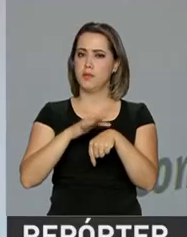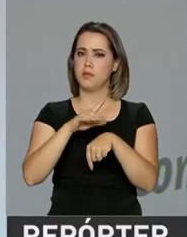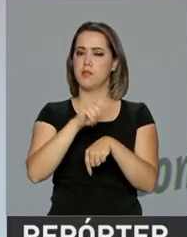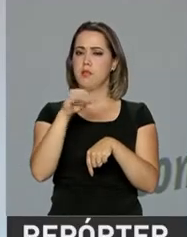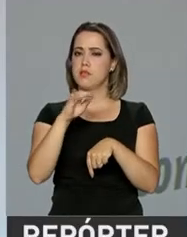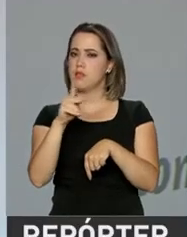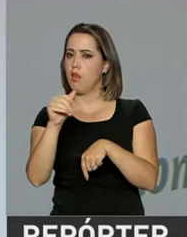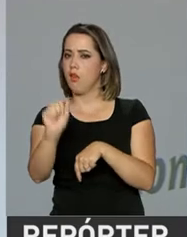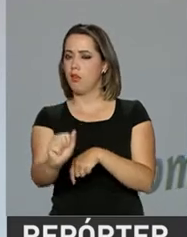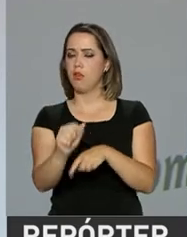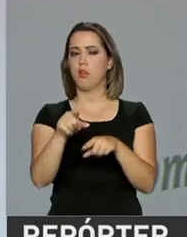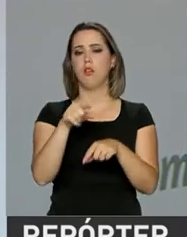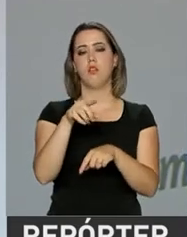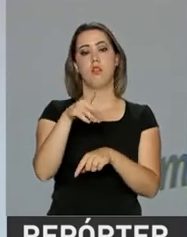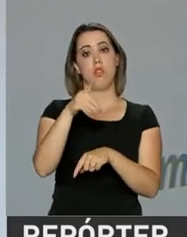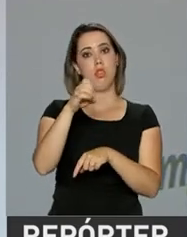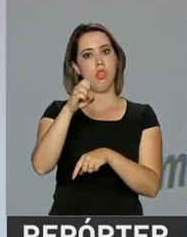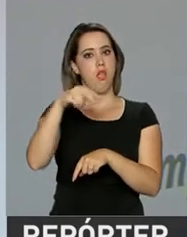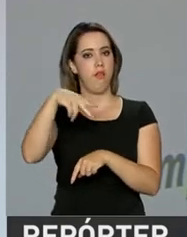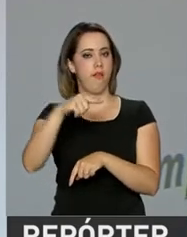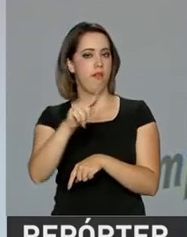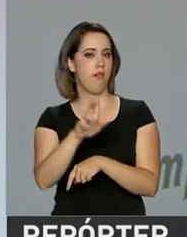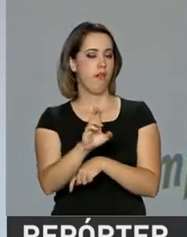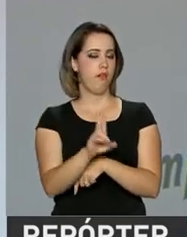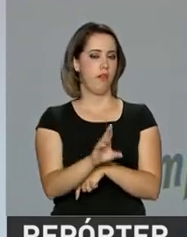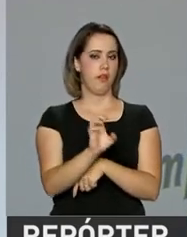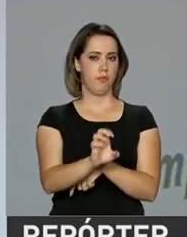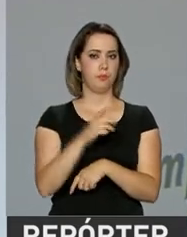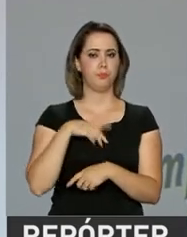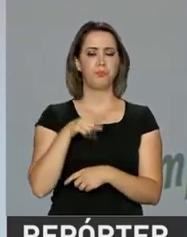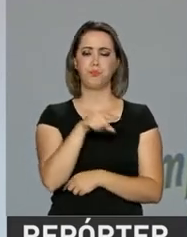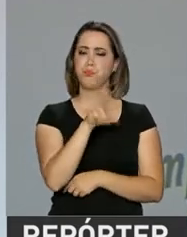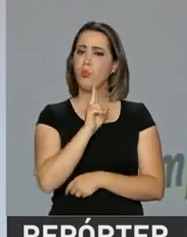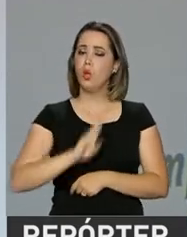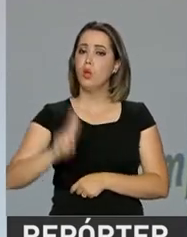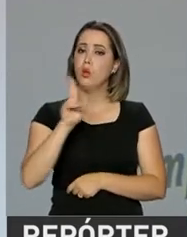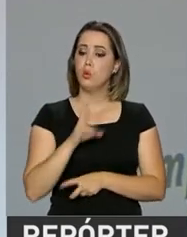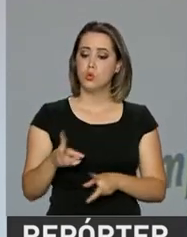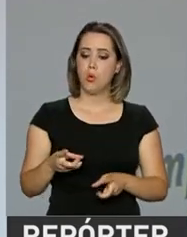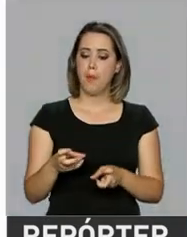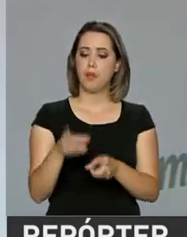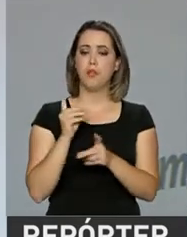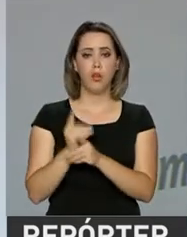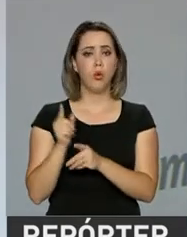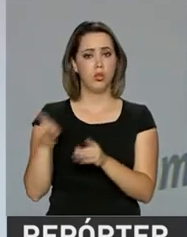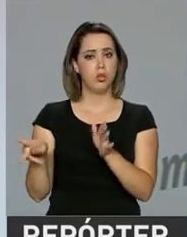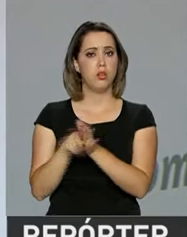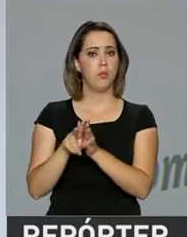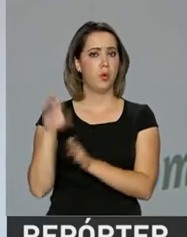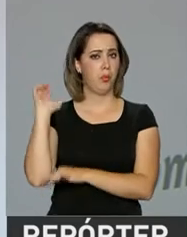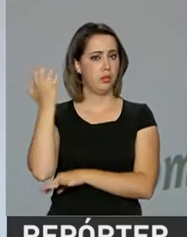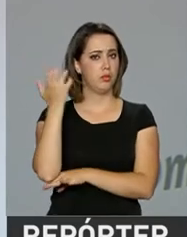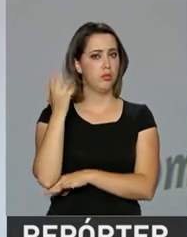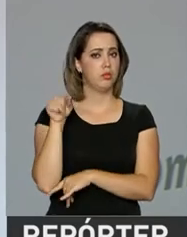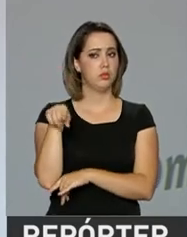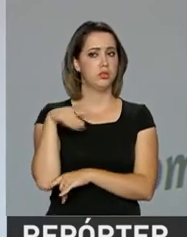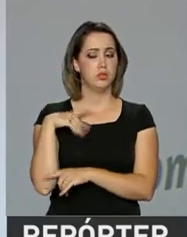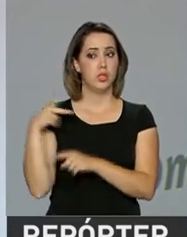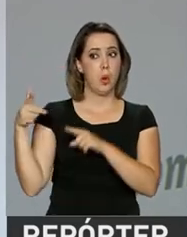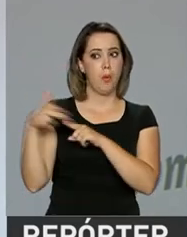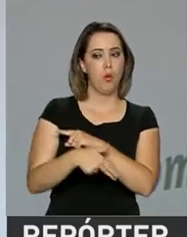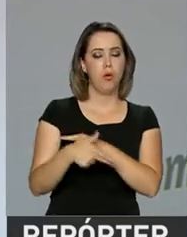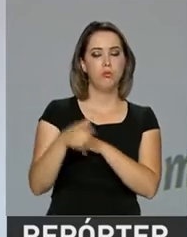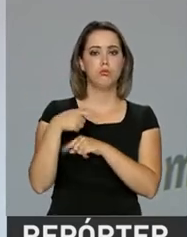O projeto Eliminar a Dengue usa uma bactéria naturalmente encontrada na natureza. O mosquito, então, ele bloqueia